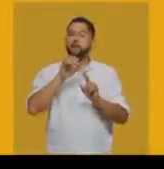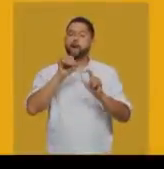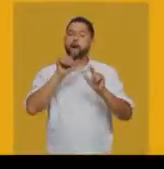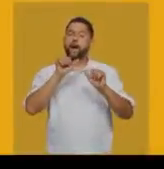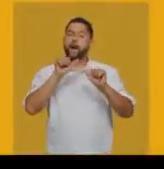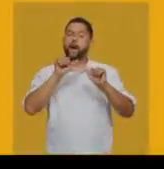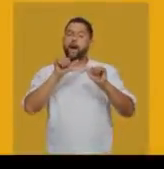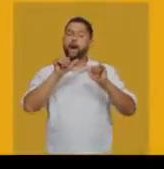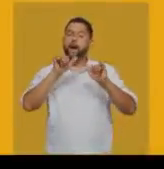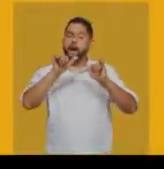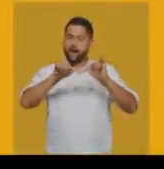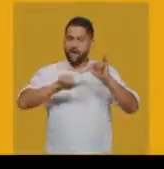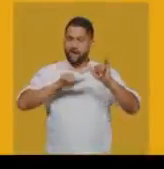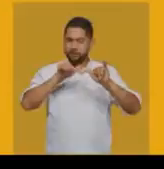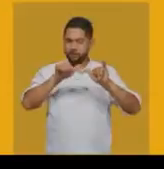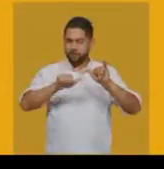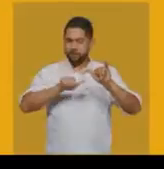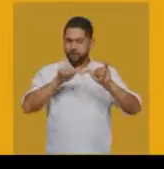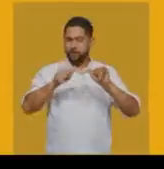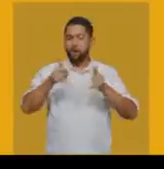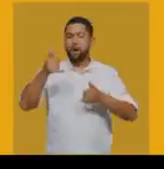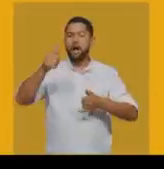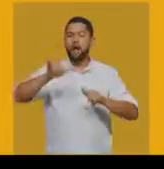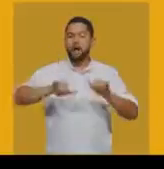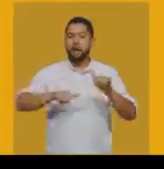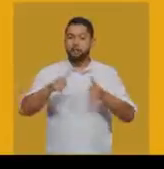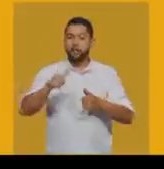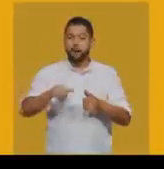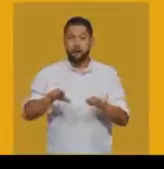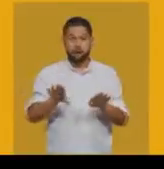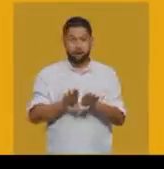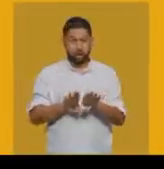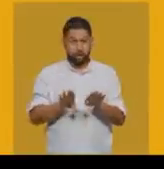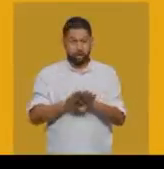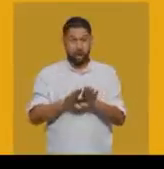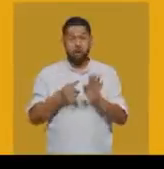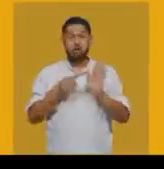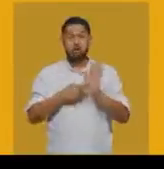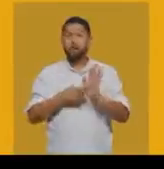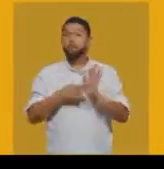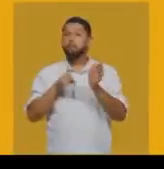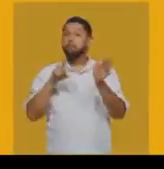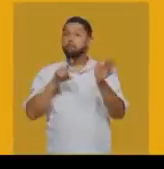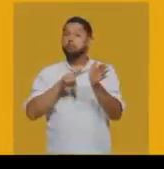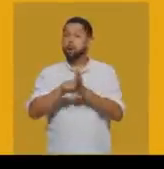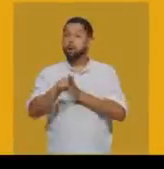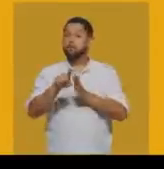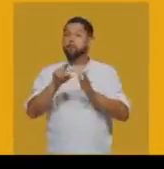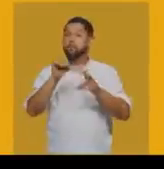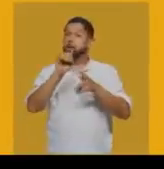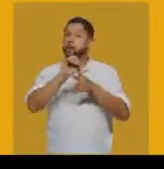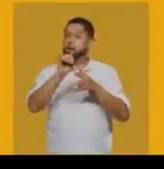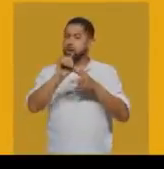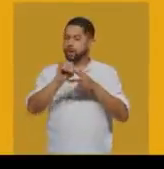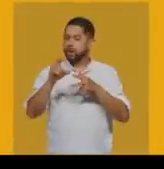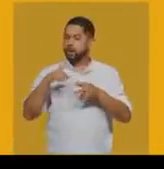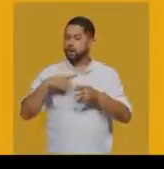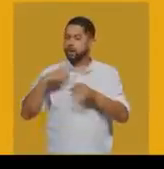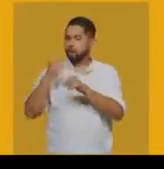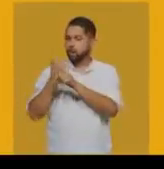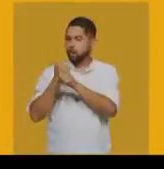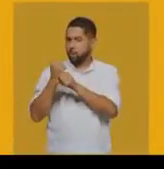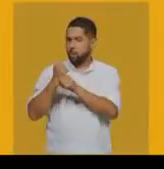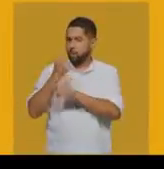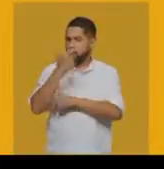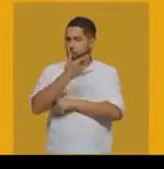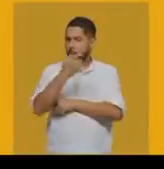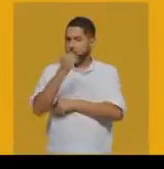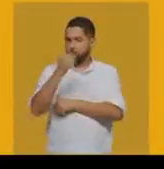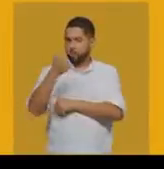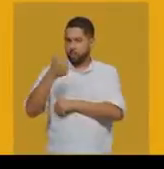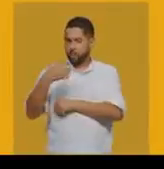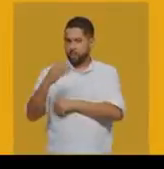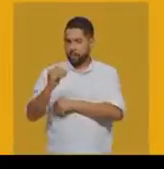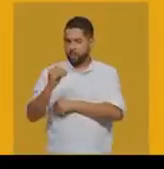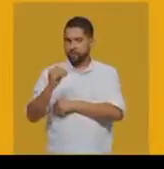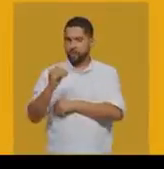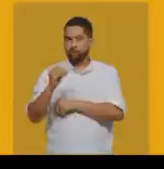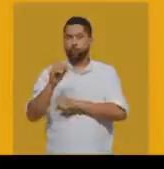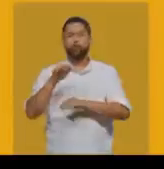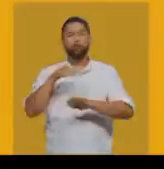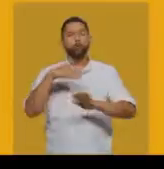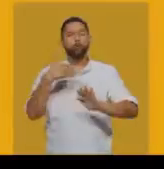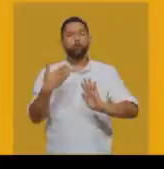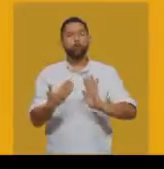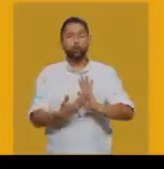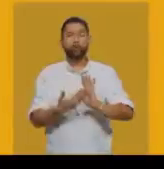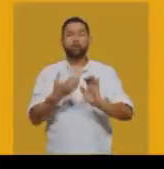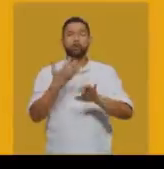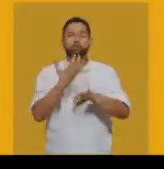reações e ainda trabalhar com uma questão do Enem que caiu lá em 2010, ok? Esse conteúdo, ele está contemplado